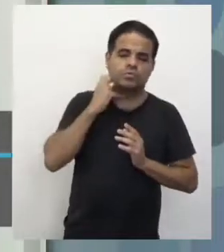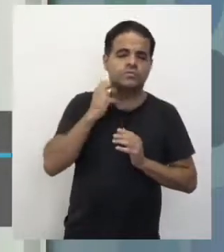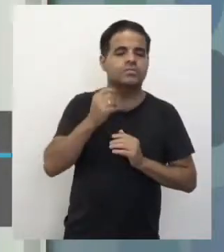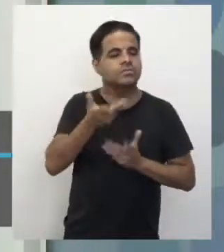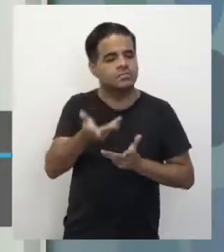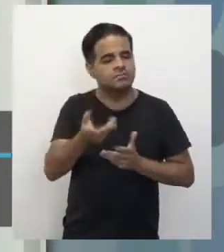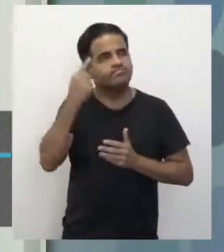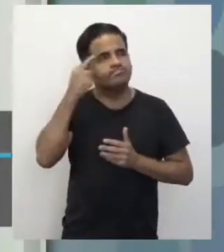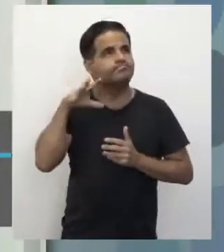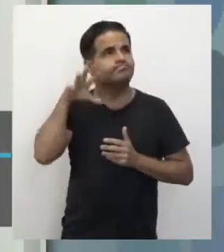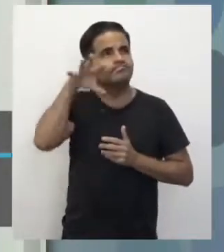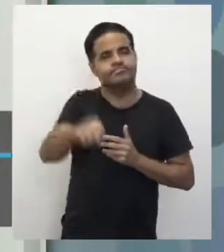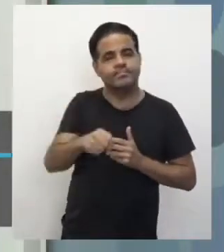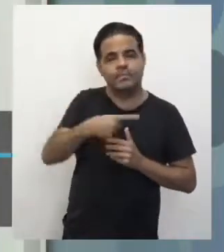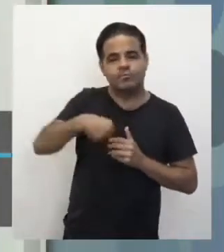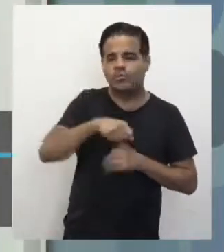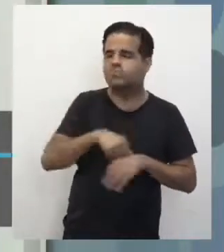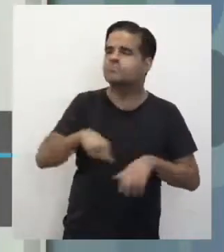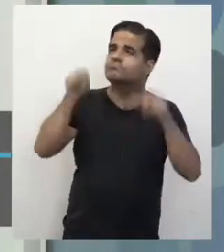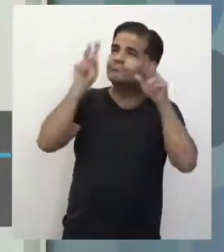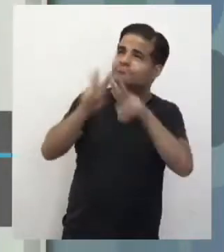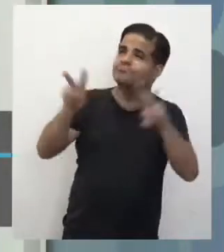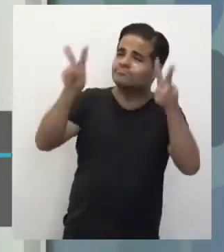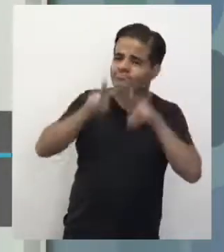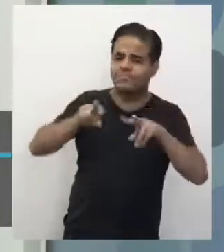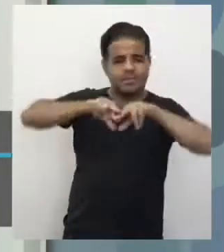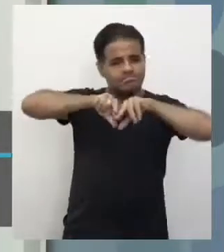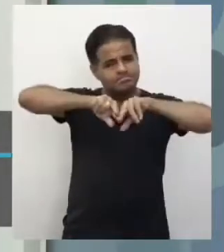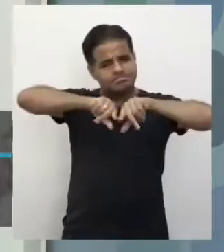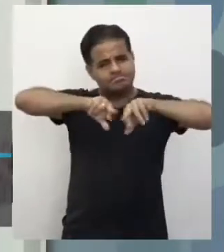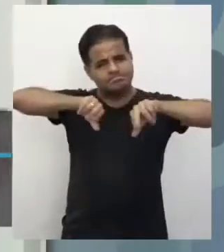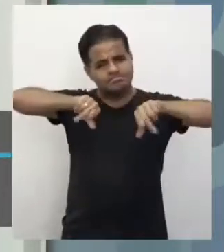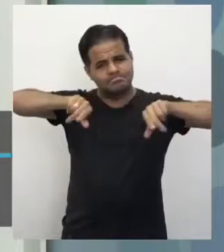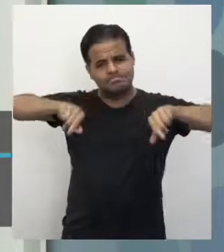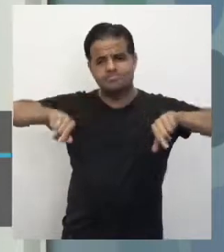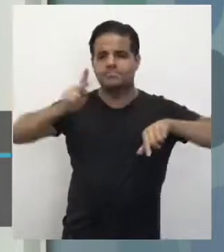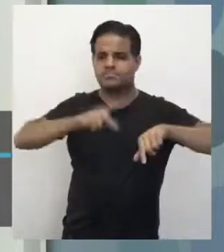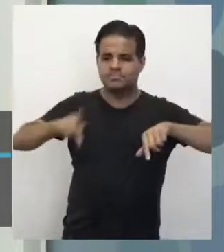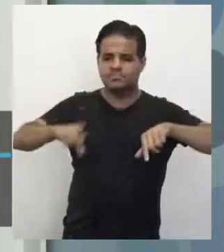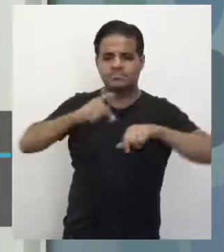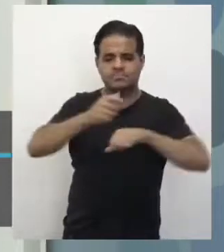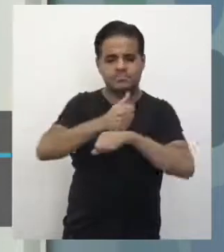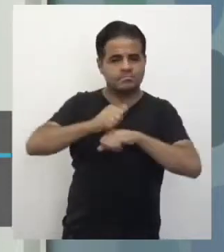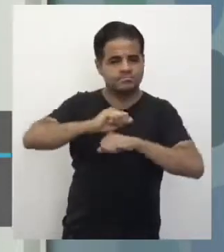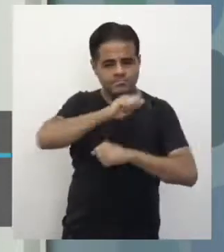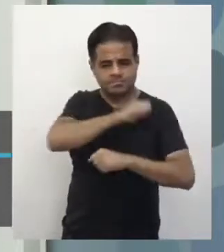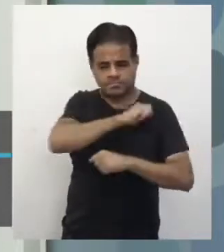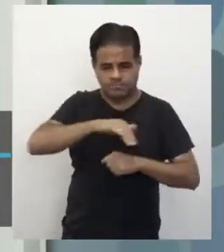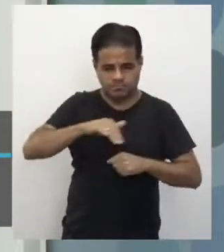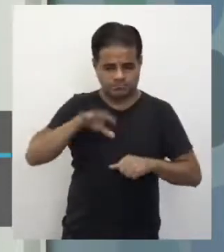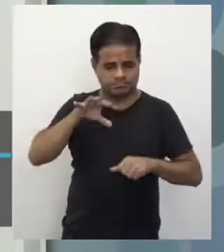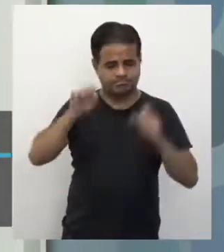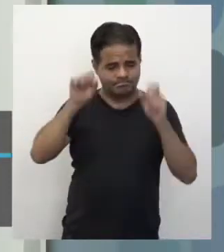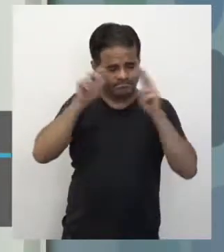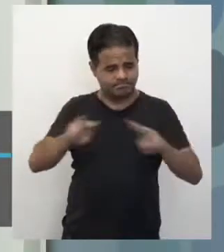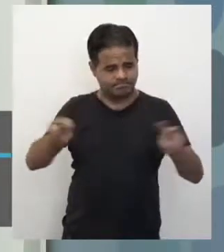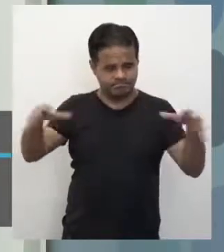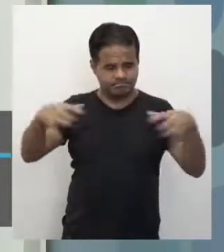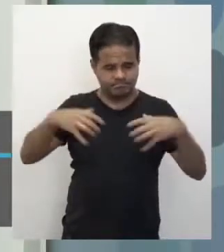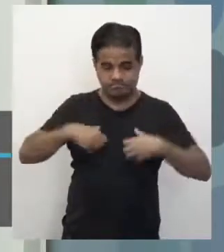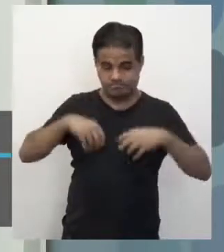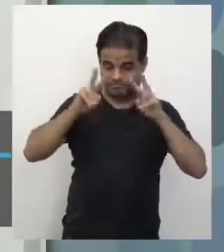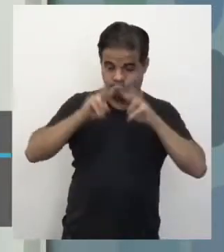gente pegar a partir do nosso olhar, que é um olhar diverso, né? Diversos professores, diversos alunos, cada um enxergando de uma maneira